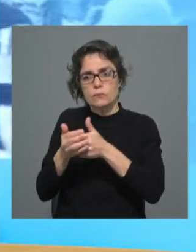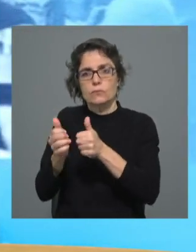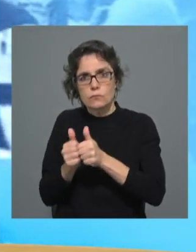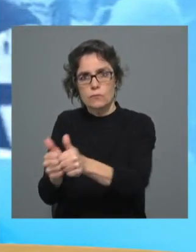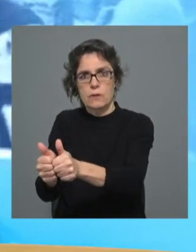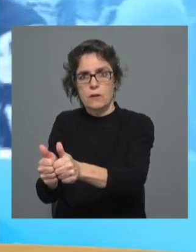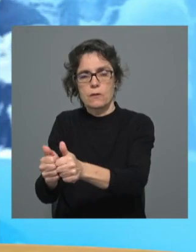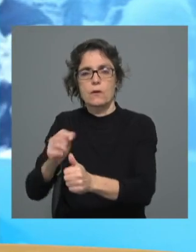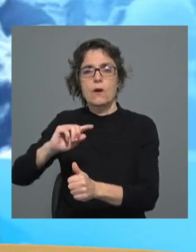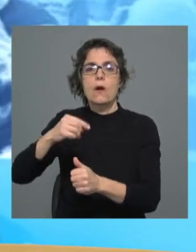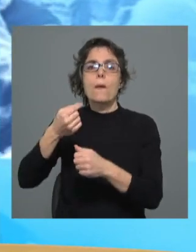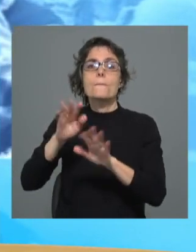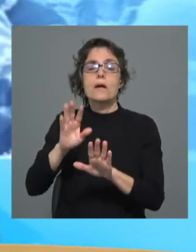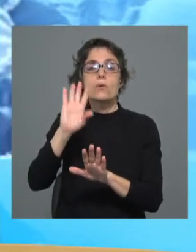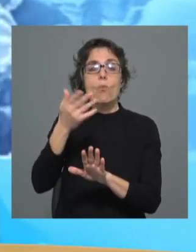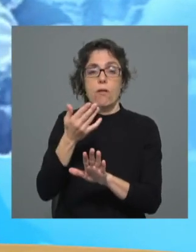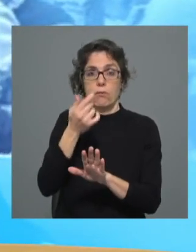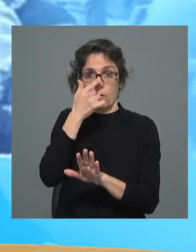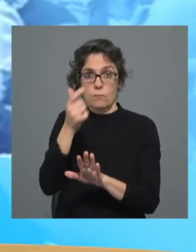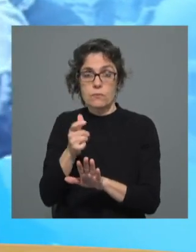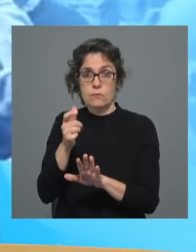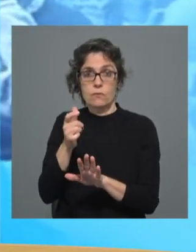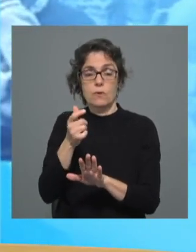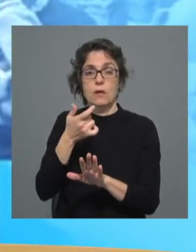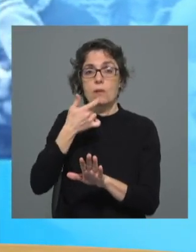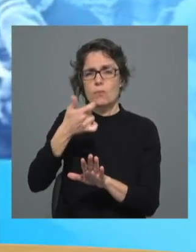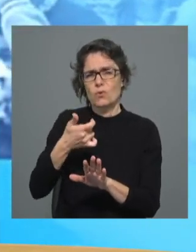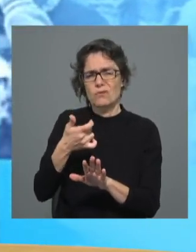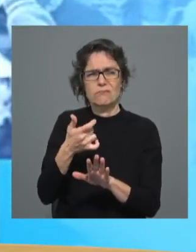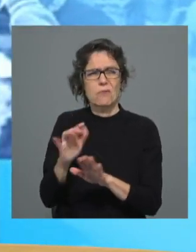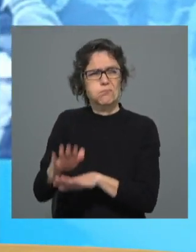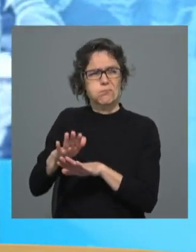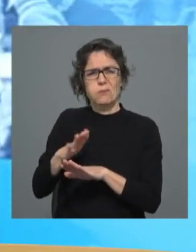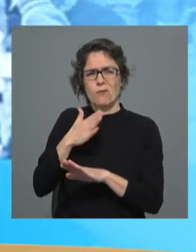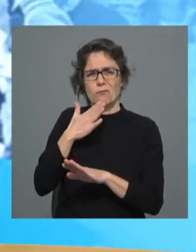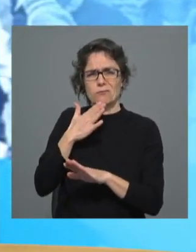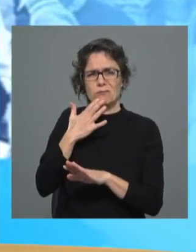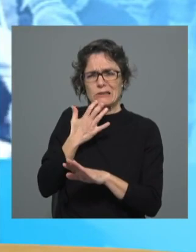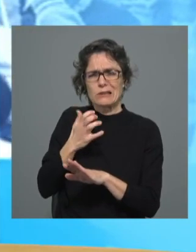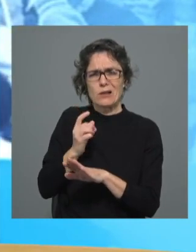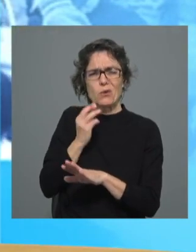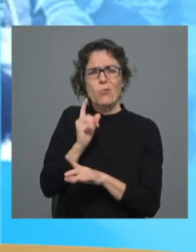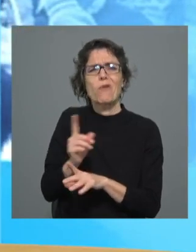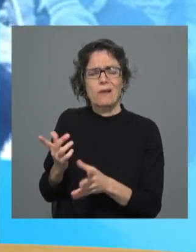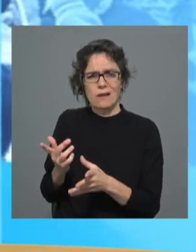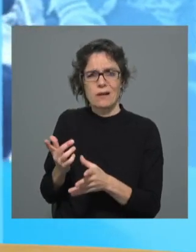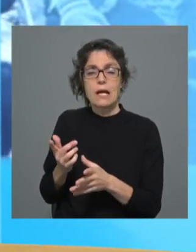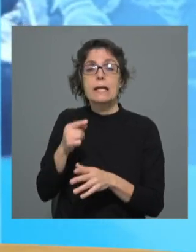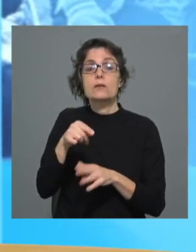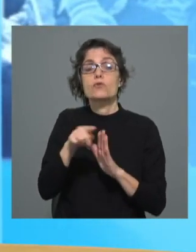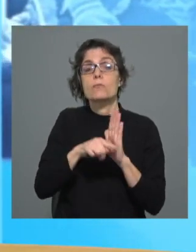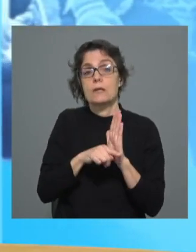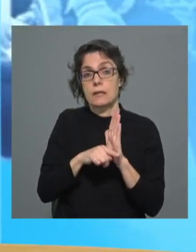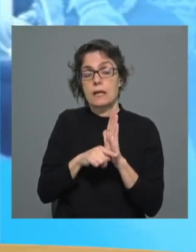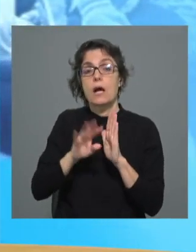pessoas entendem quando perguntam a alguém ou quando falam de suspensão preventiva, estão a falar nas medidas administrativas que são tomadas no